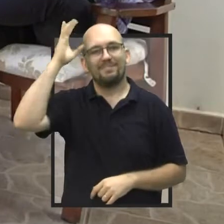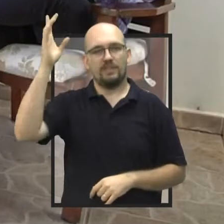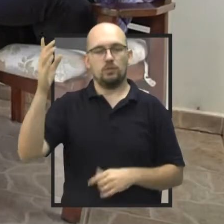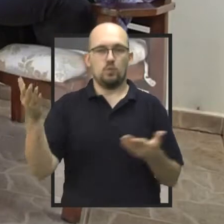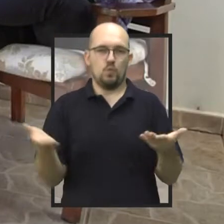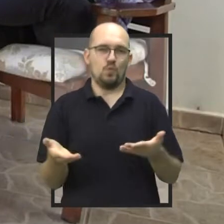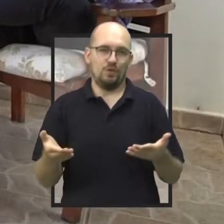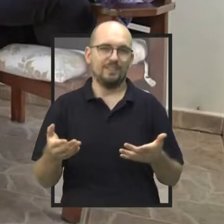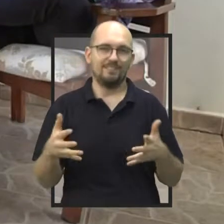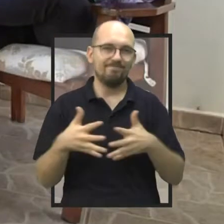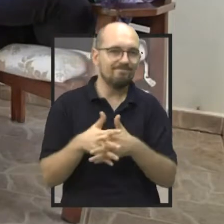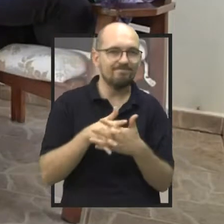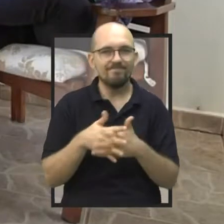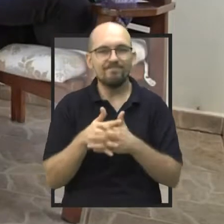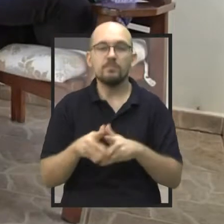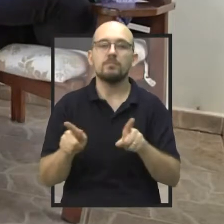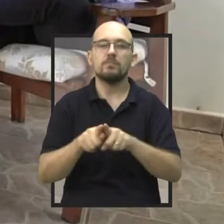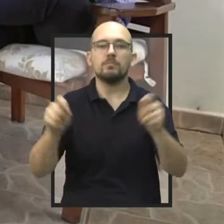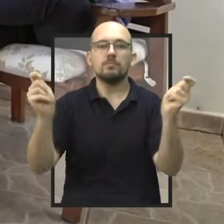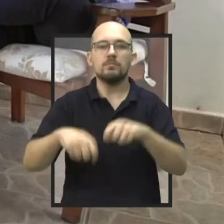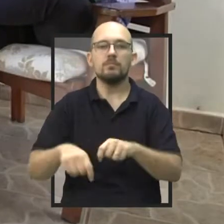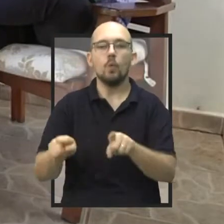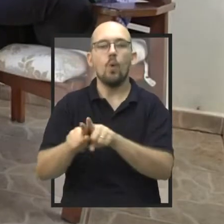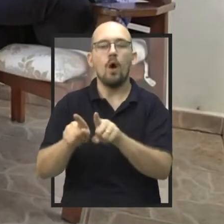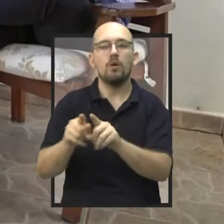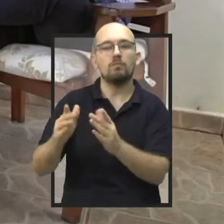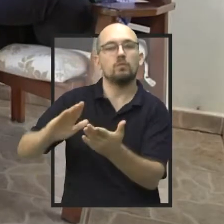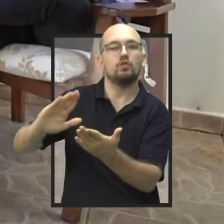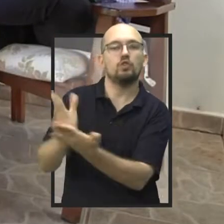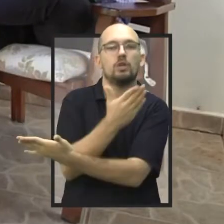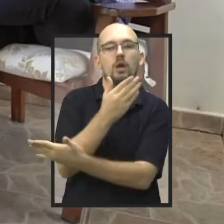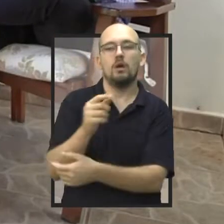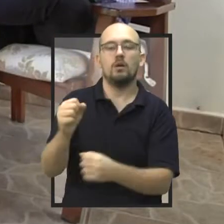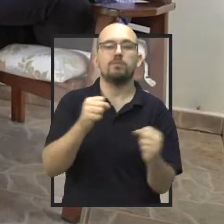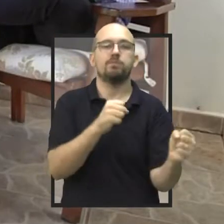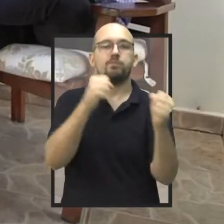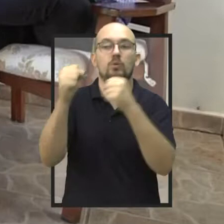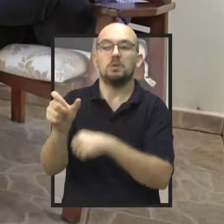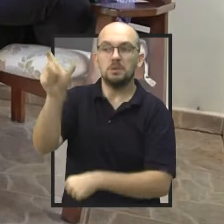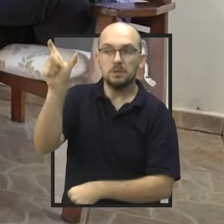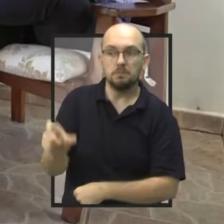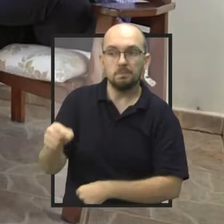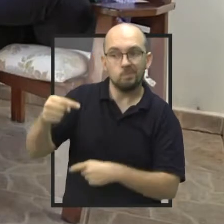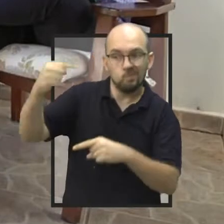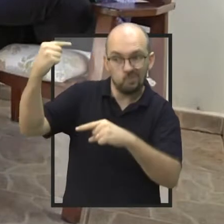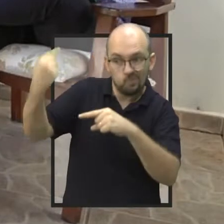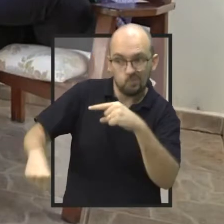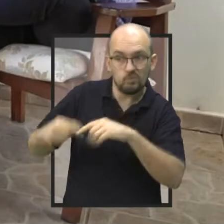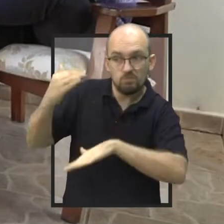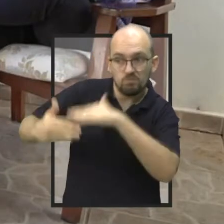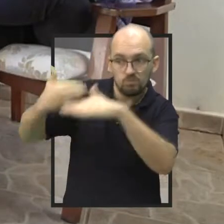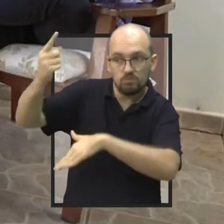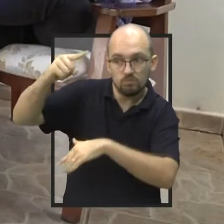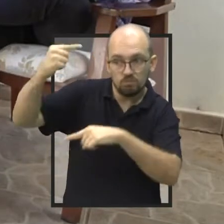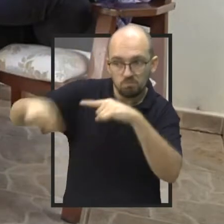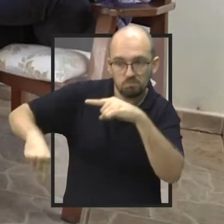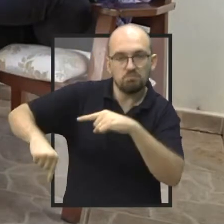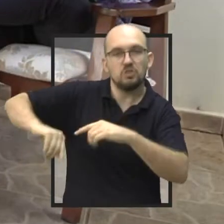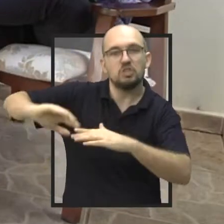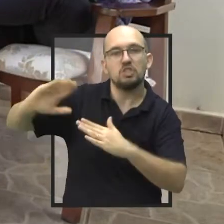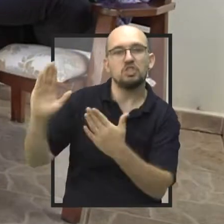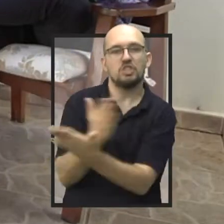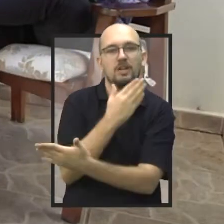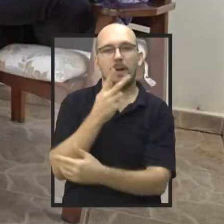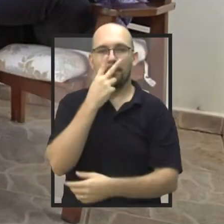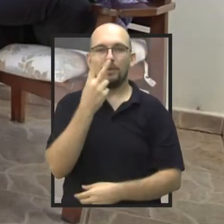a possibilidade de retirar o poder daquele político que não tem o desempenho desejável